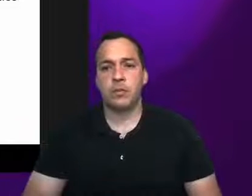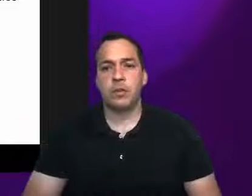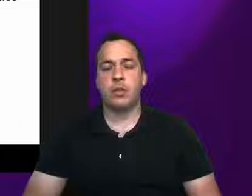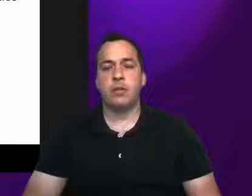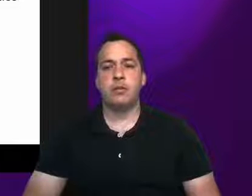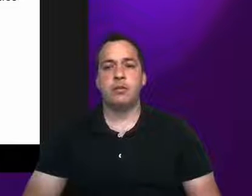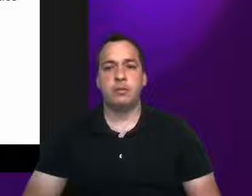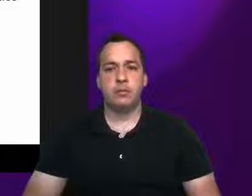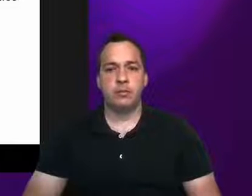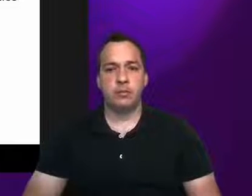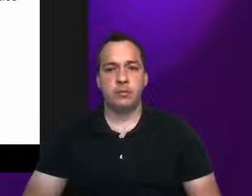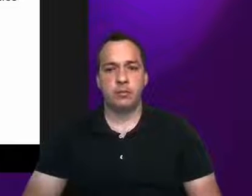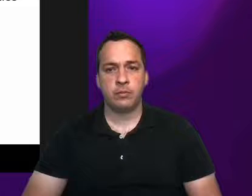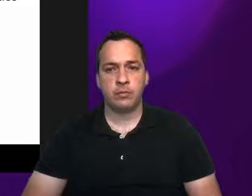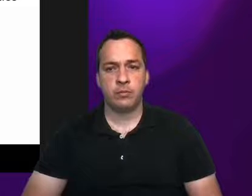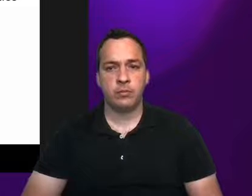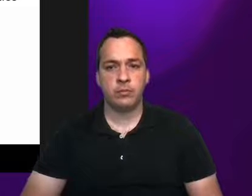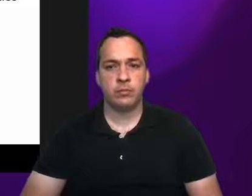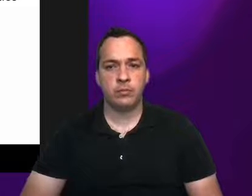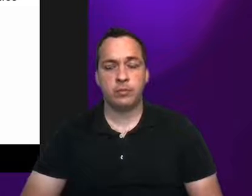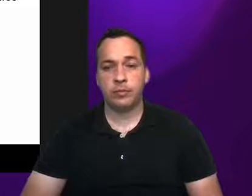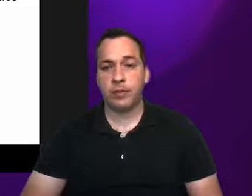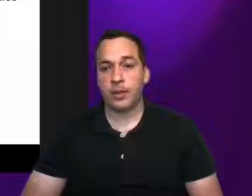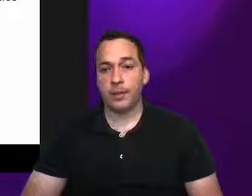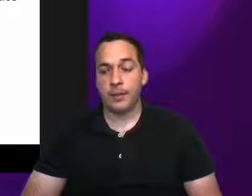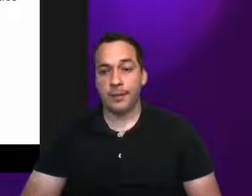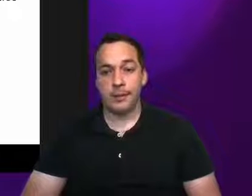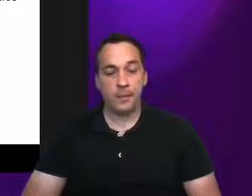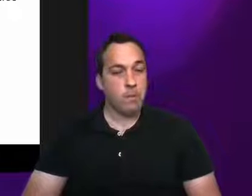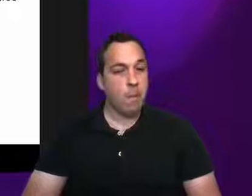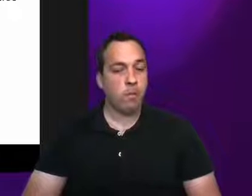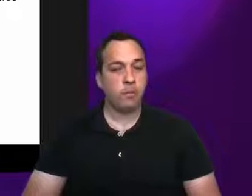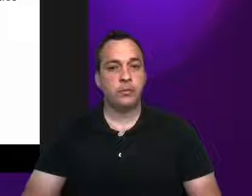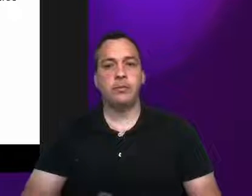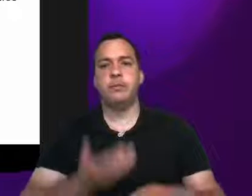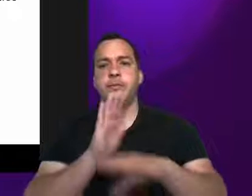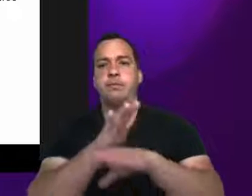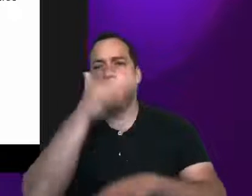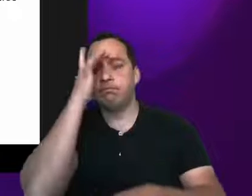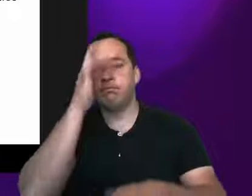lactato está mais alto? Ok, esse paciente vai se beneficiar.